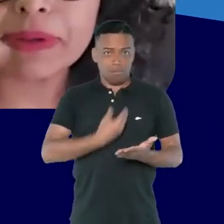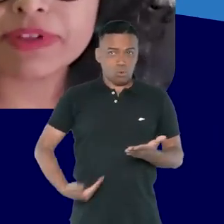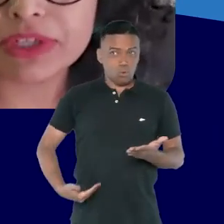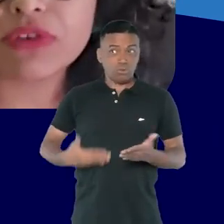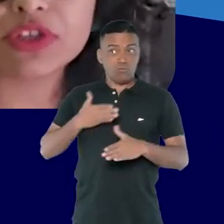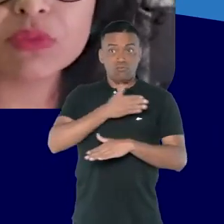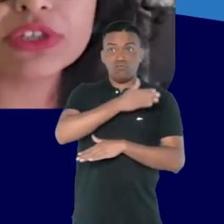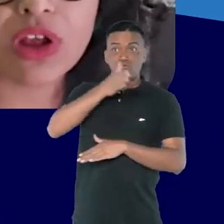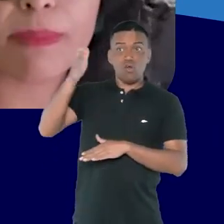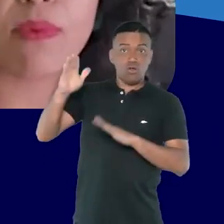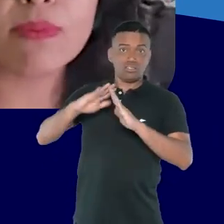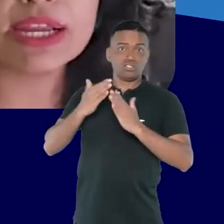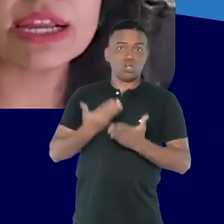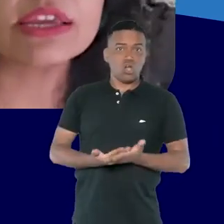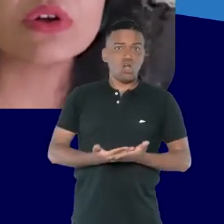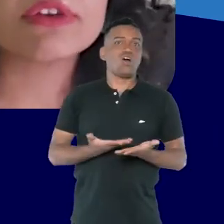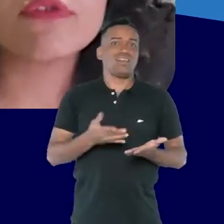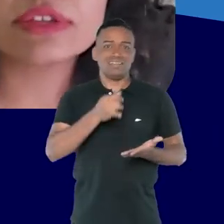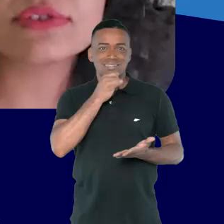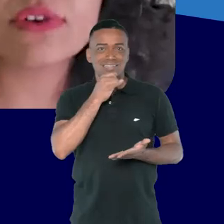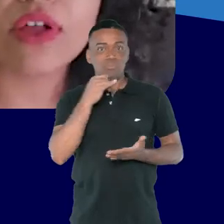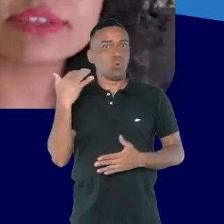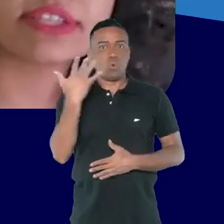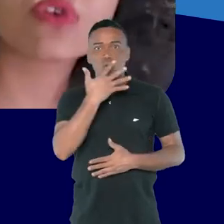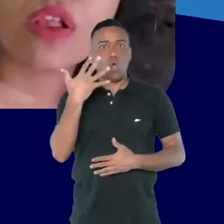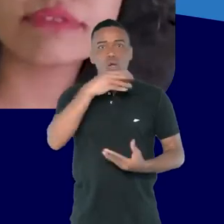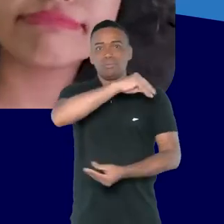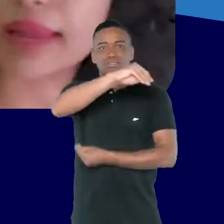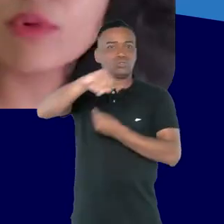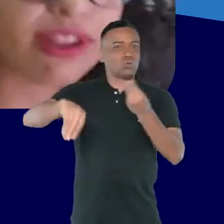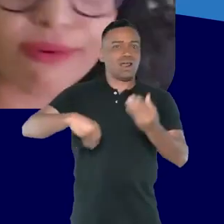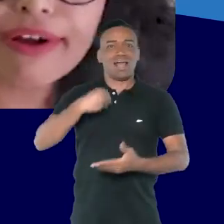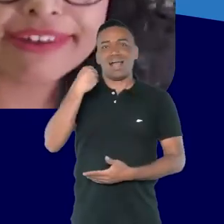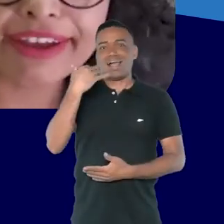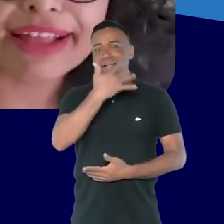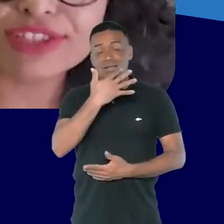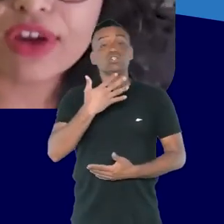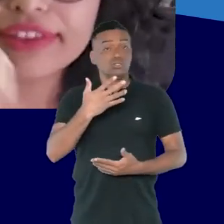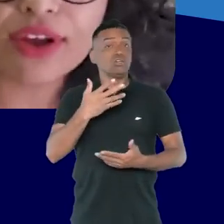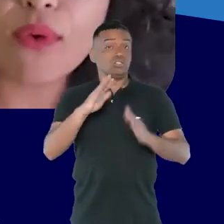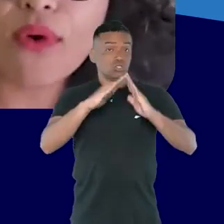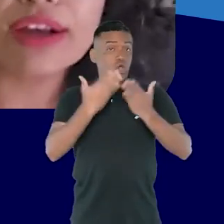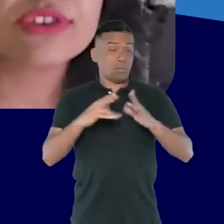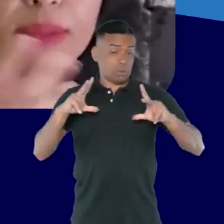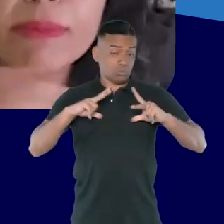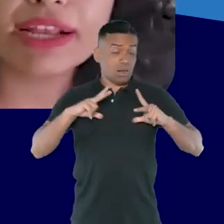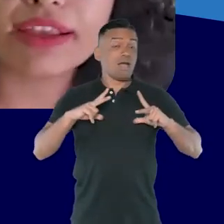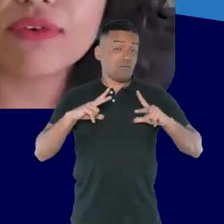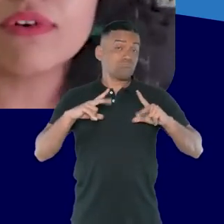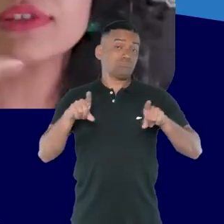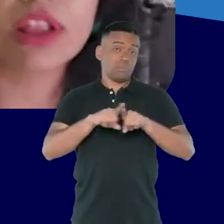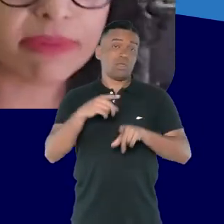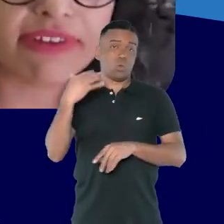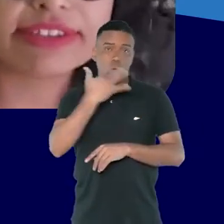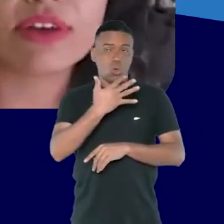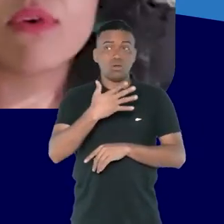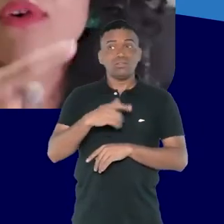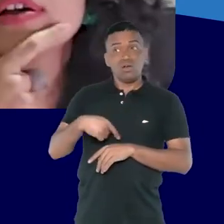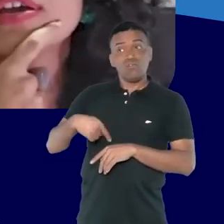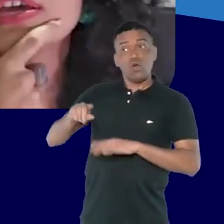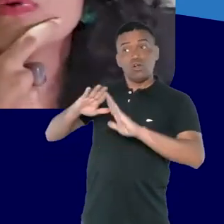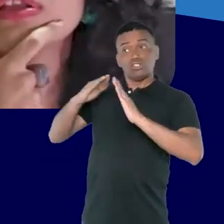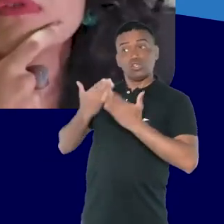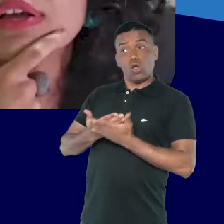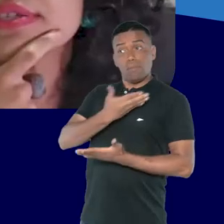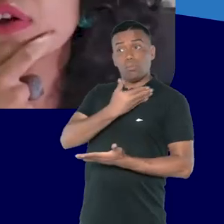vou, e justamente eu visito muita escola pública, quando eu vou às escolas, a escola tem muita cor, né? A escola tem cor, a escola pública tem cor, a escola privada tem